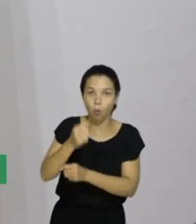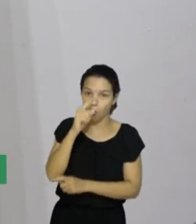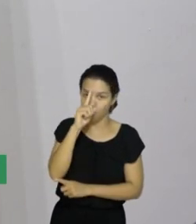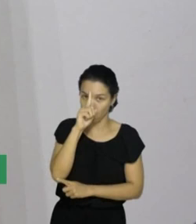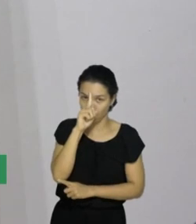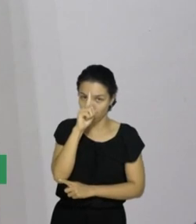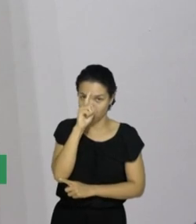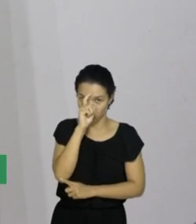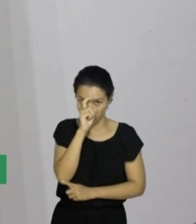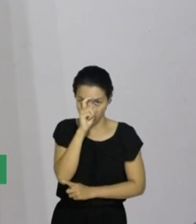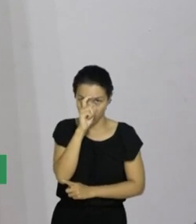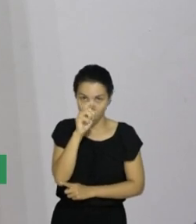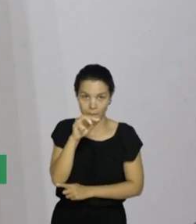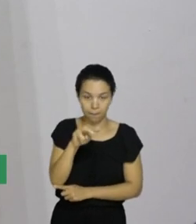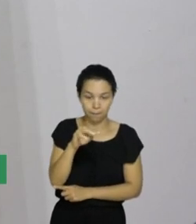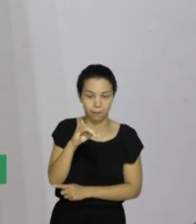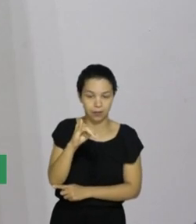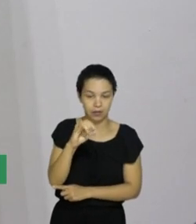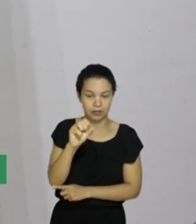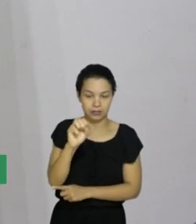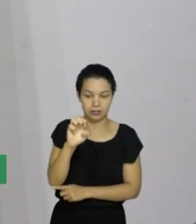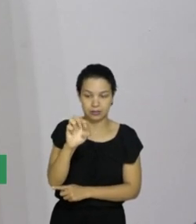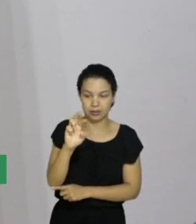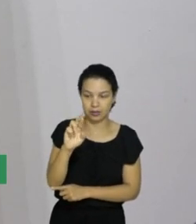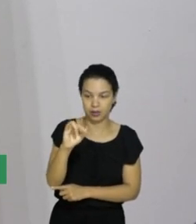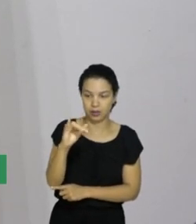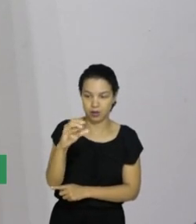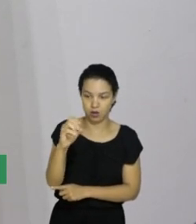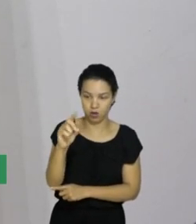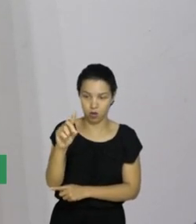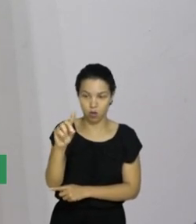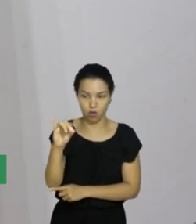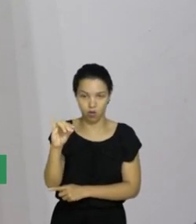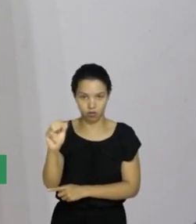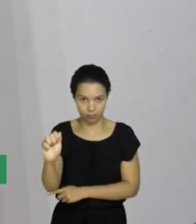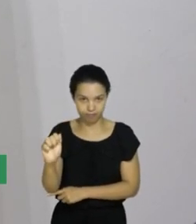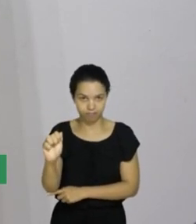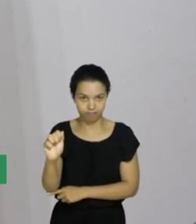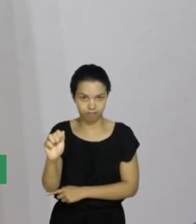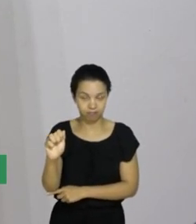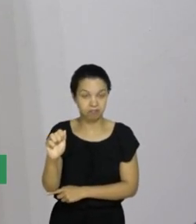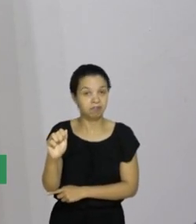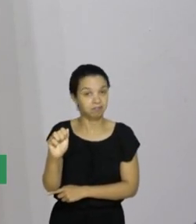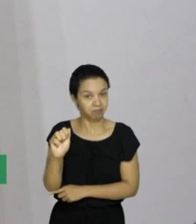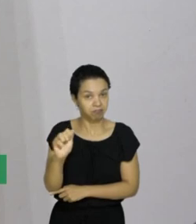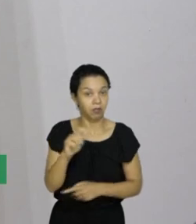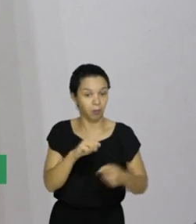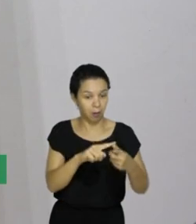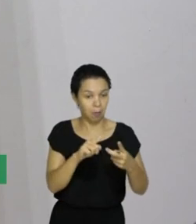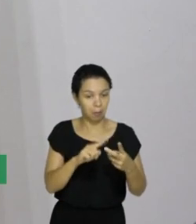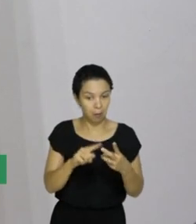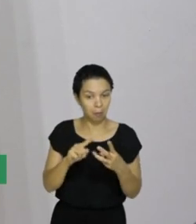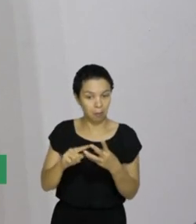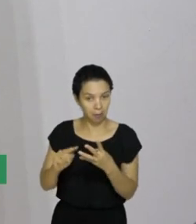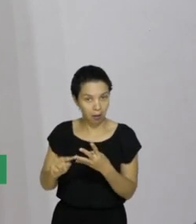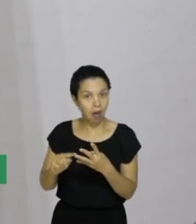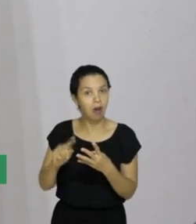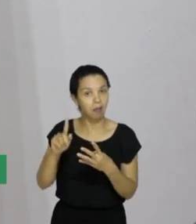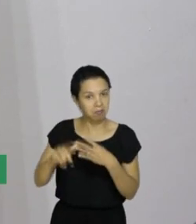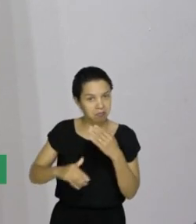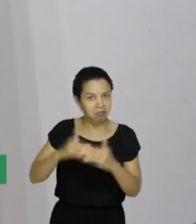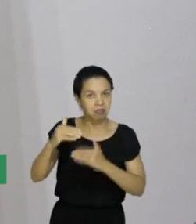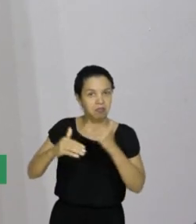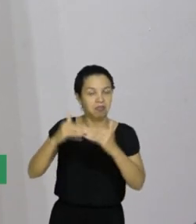que fazem Senhor esses avanços da década de 1920